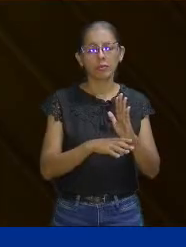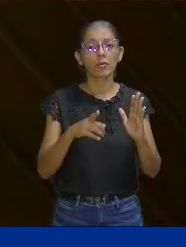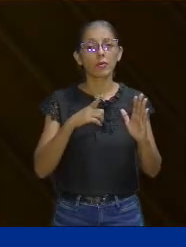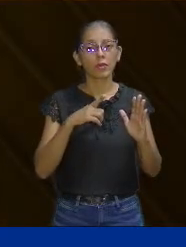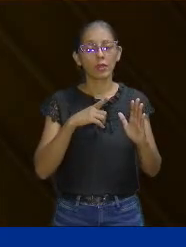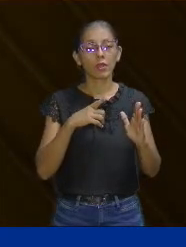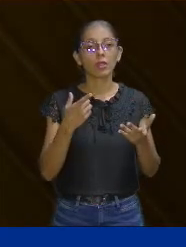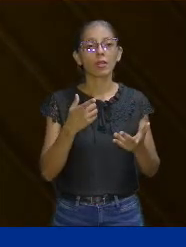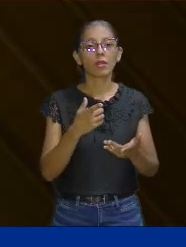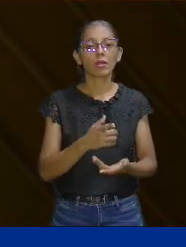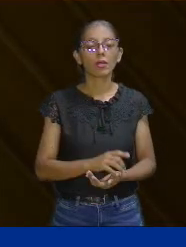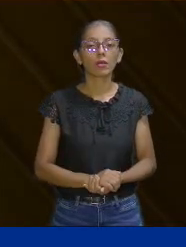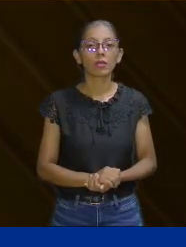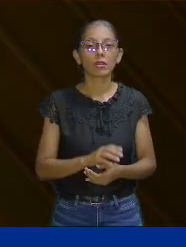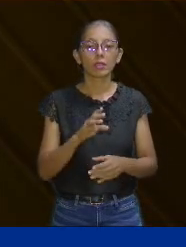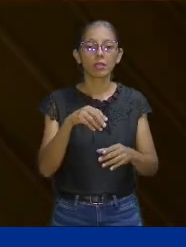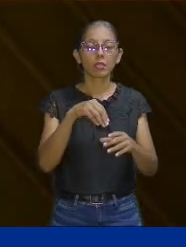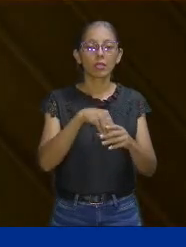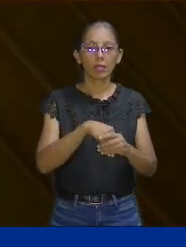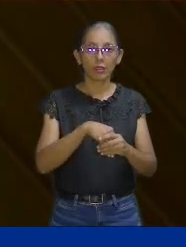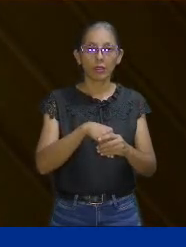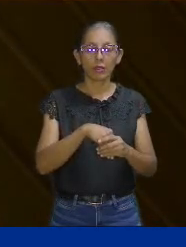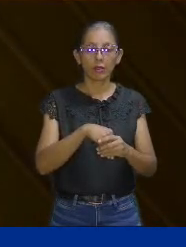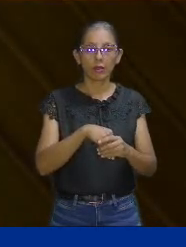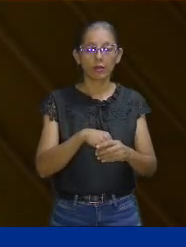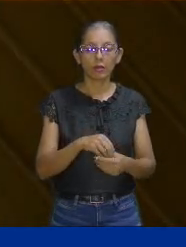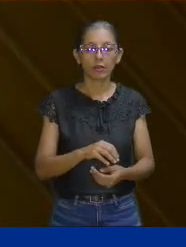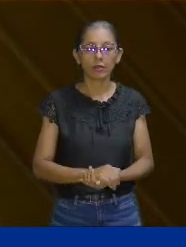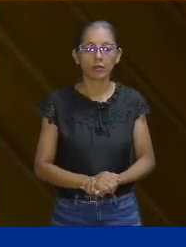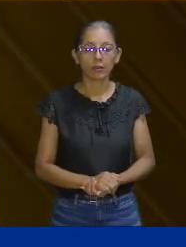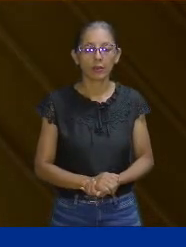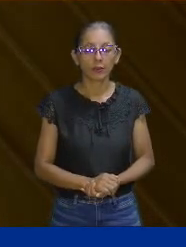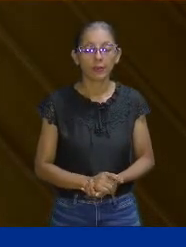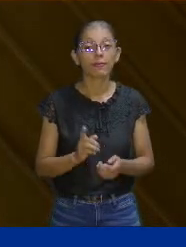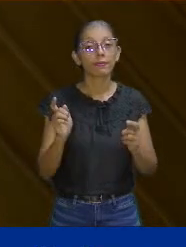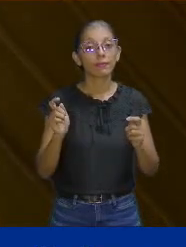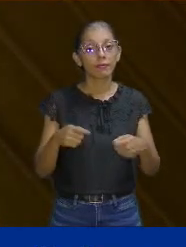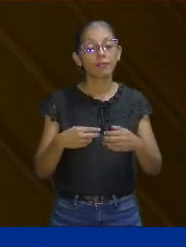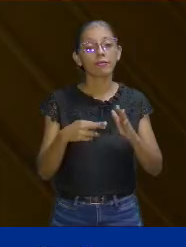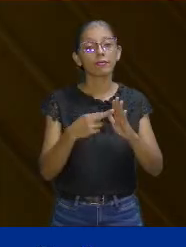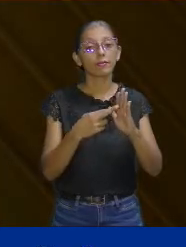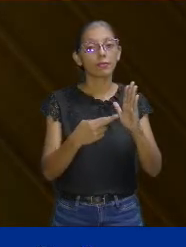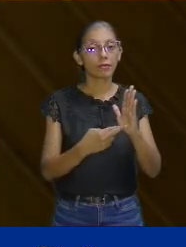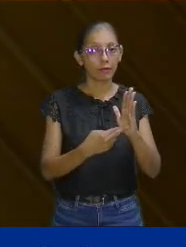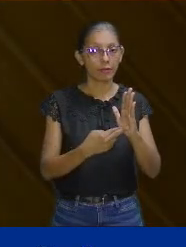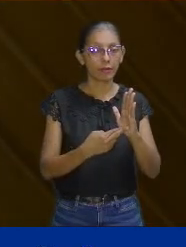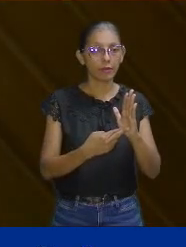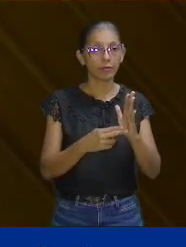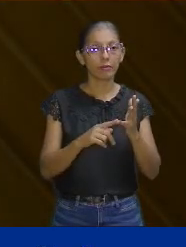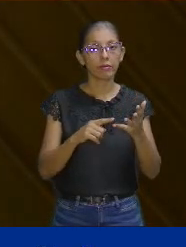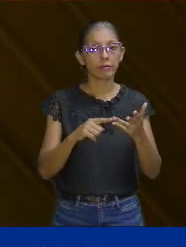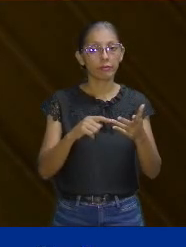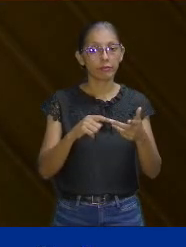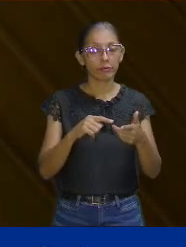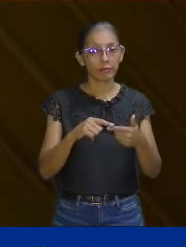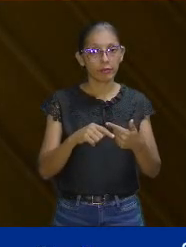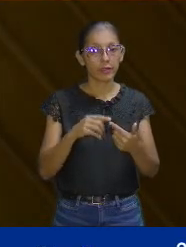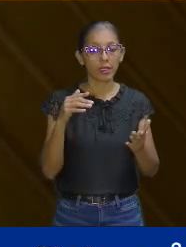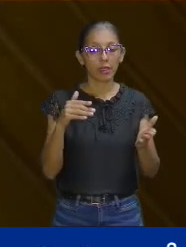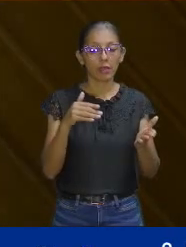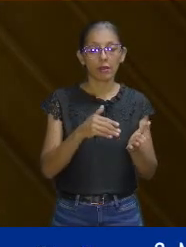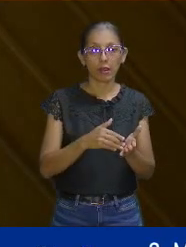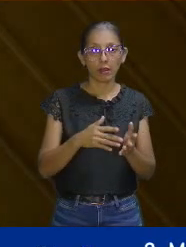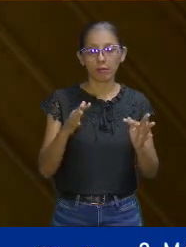e 254 de 2023, existe todo um regramento interno para a tramitação dessas